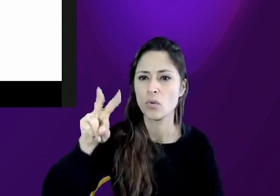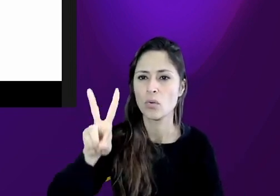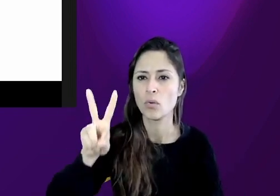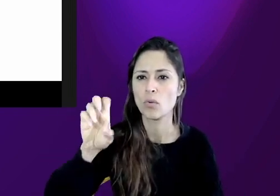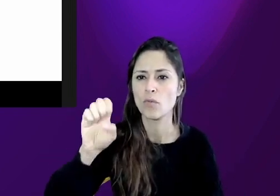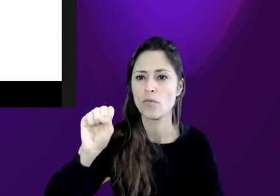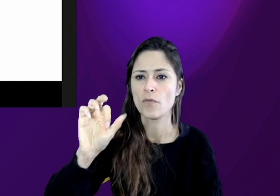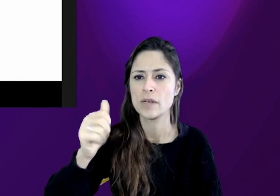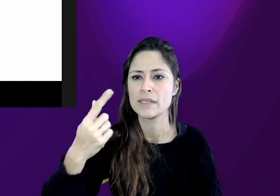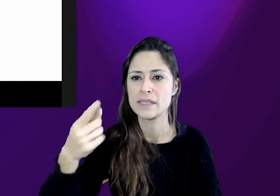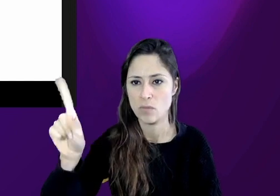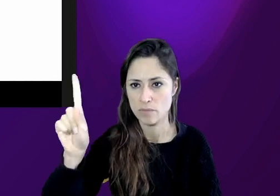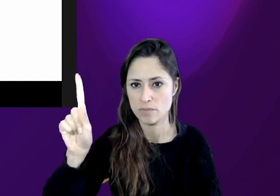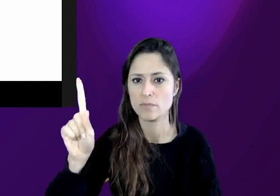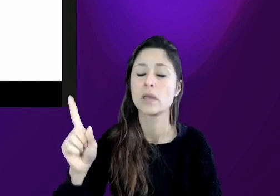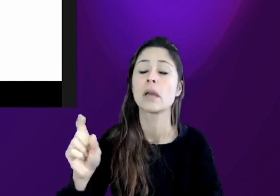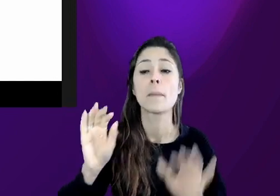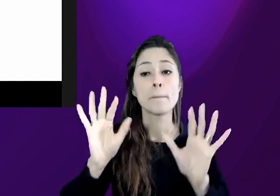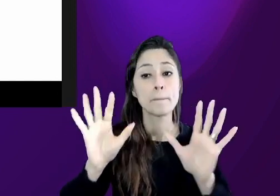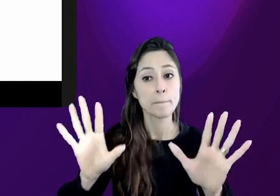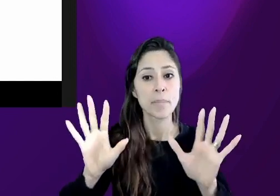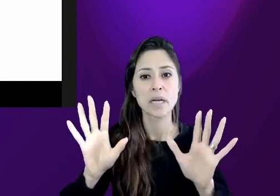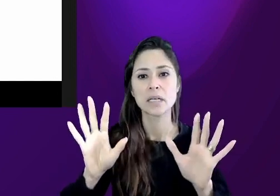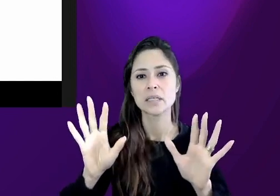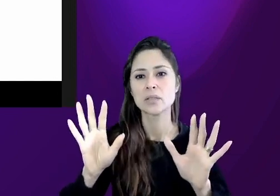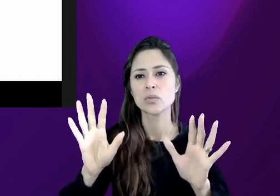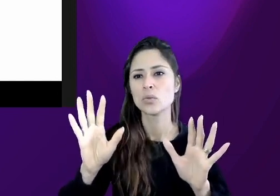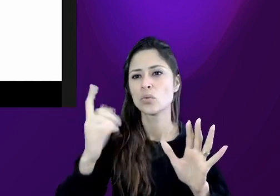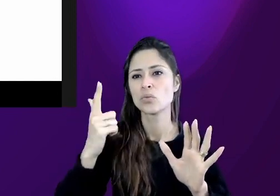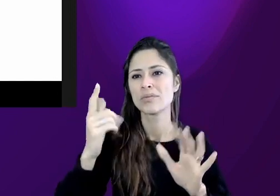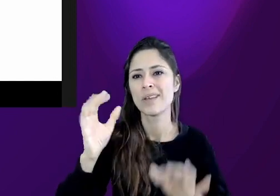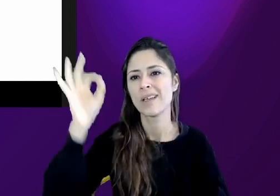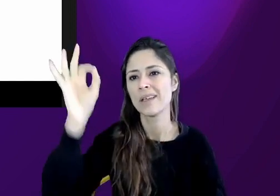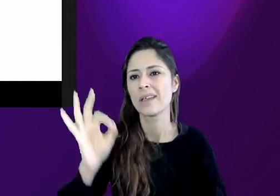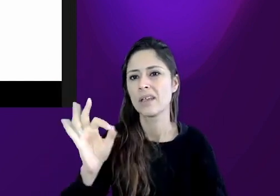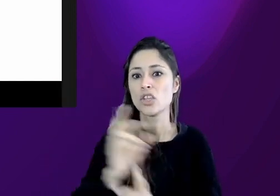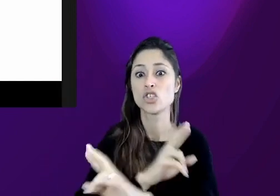mais ampla, porém sem significância estatística.